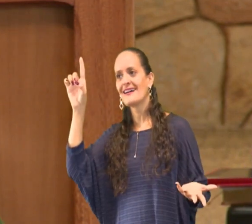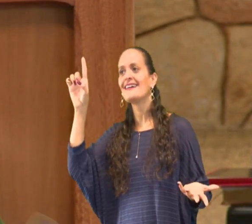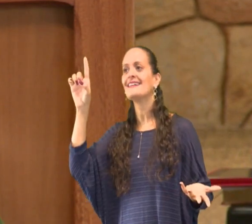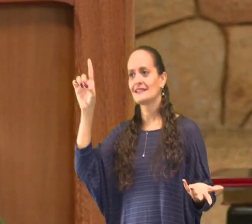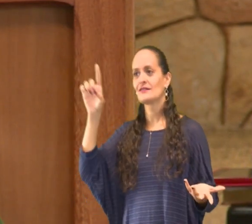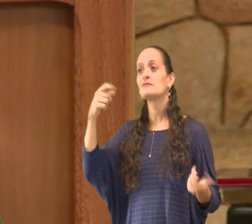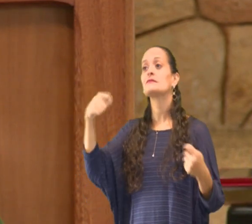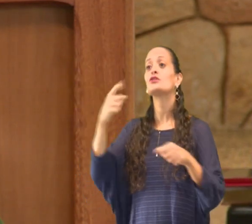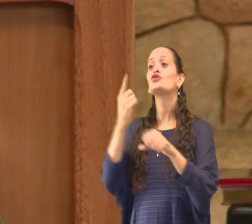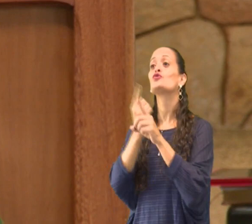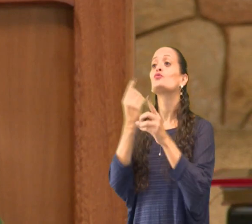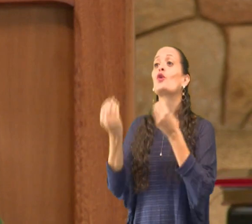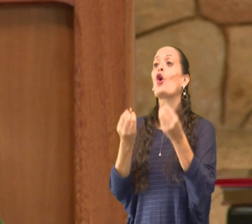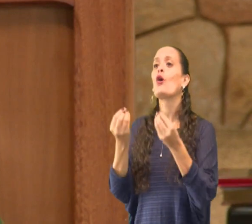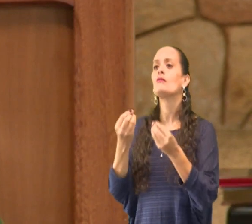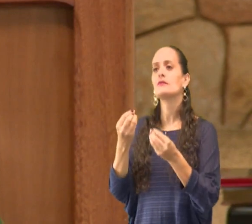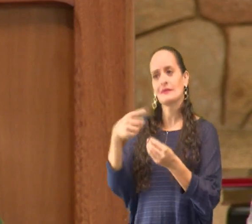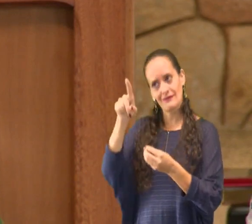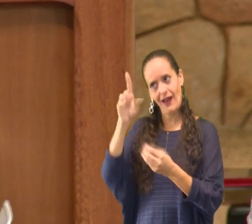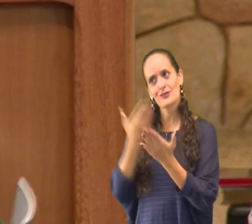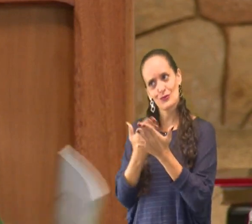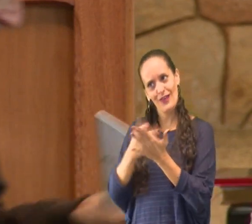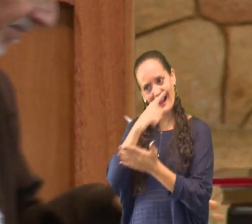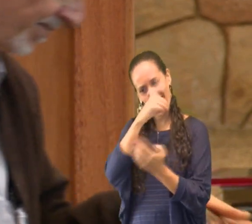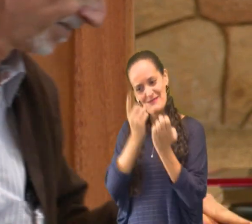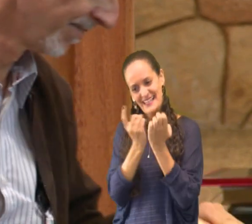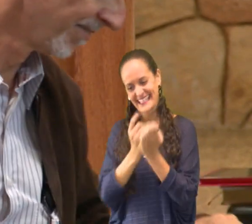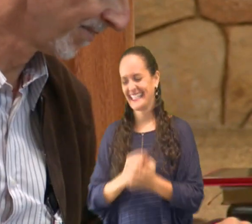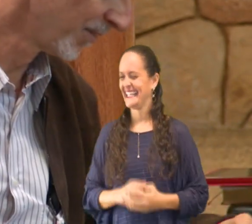você descobrir, vá à classe. Muito obrigado.